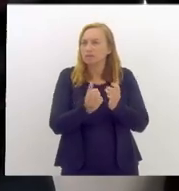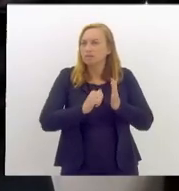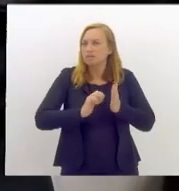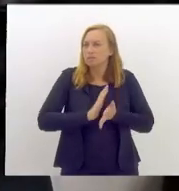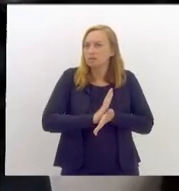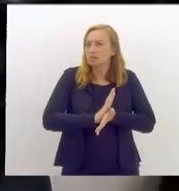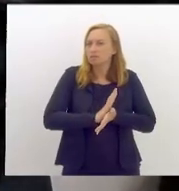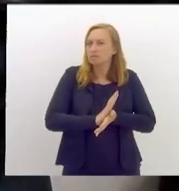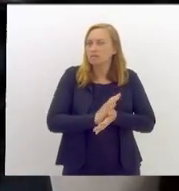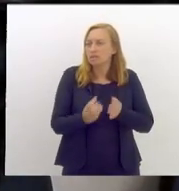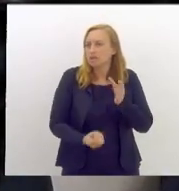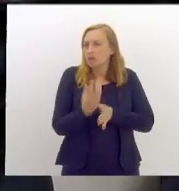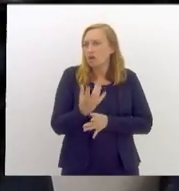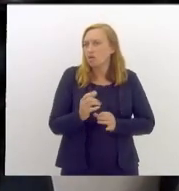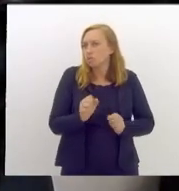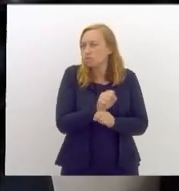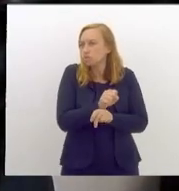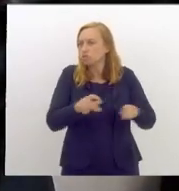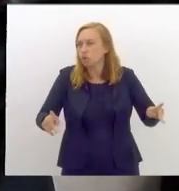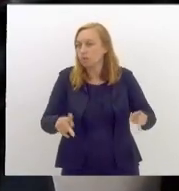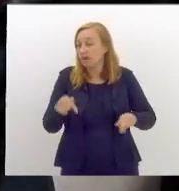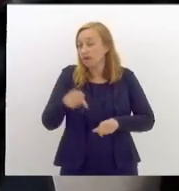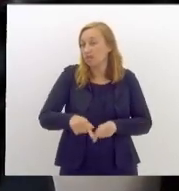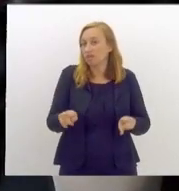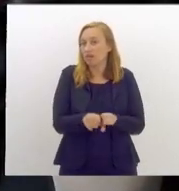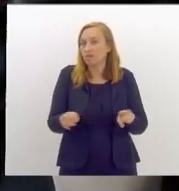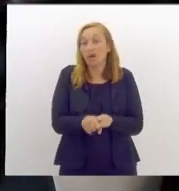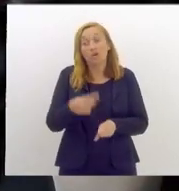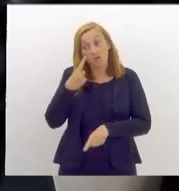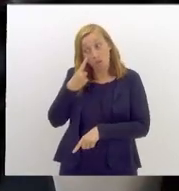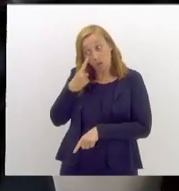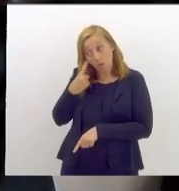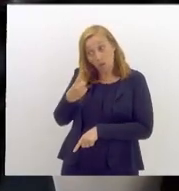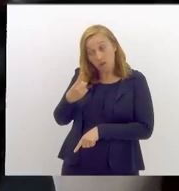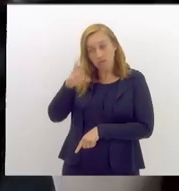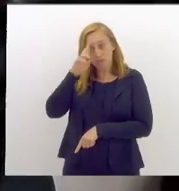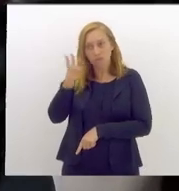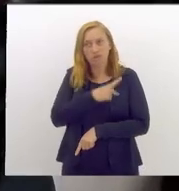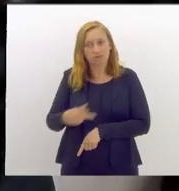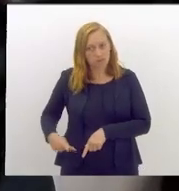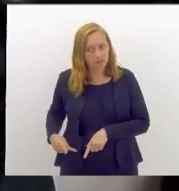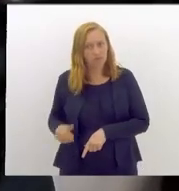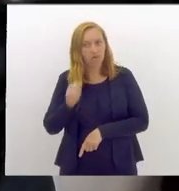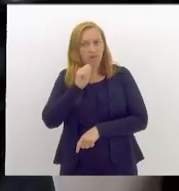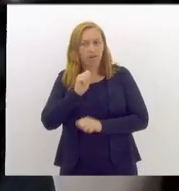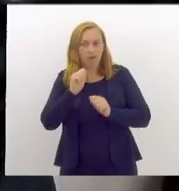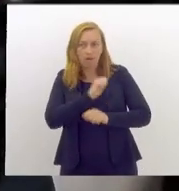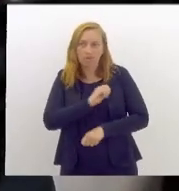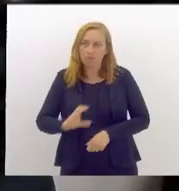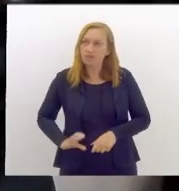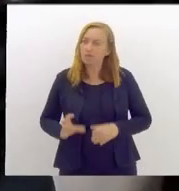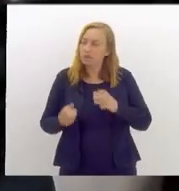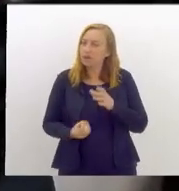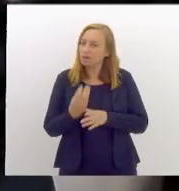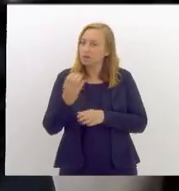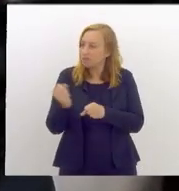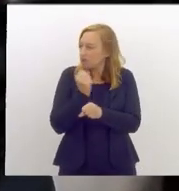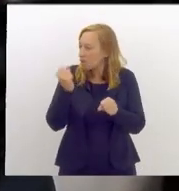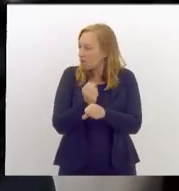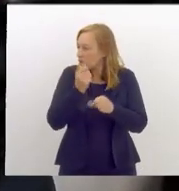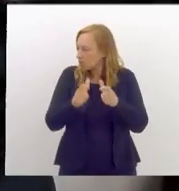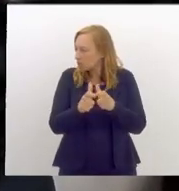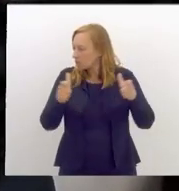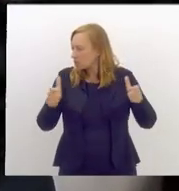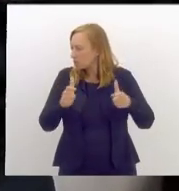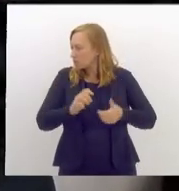Leste para construir um shopping que aqui também abre o olho Presidente André vossa excelência que construiu essa grande obra aqui